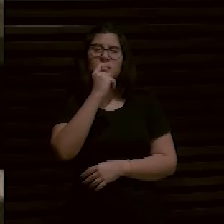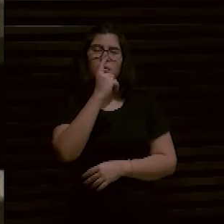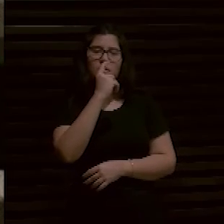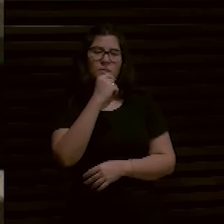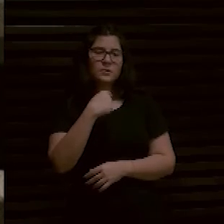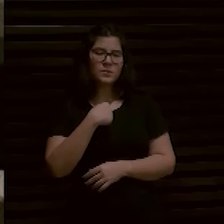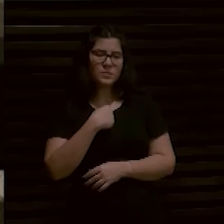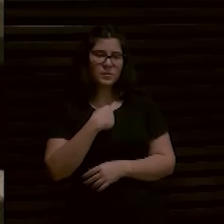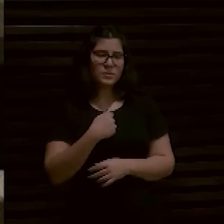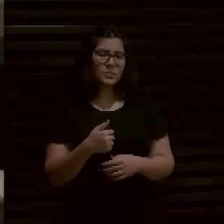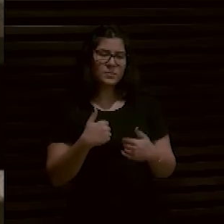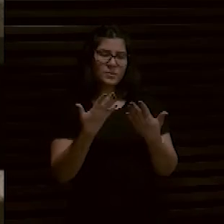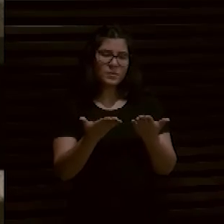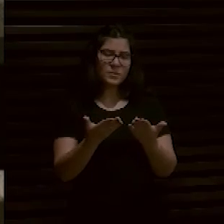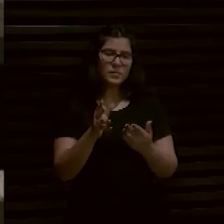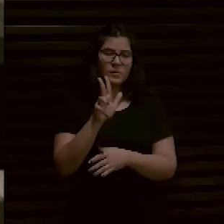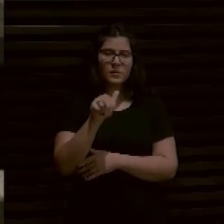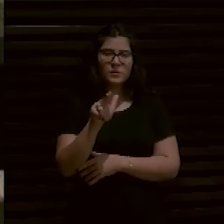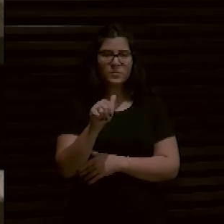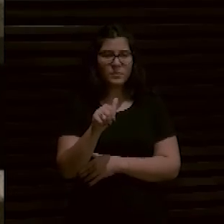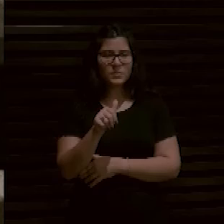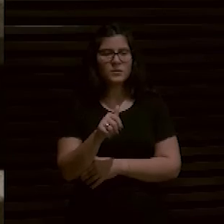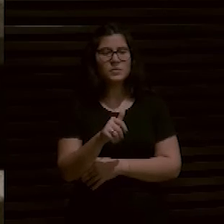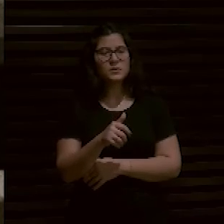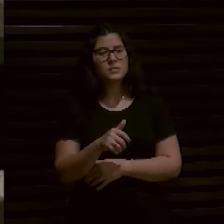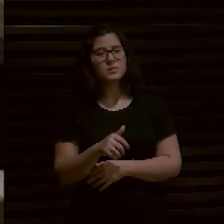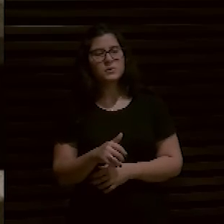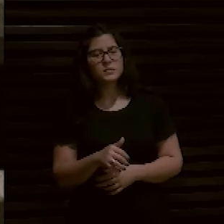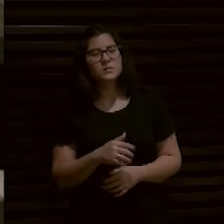der, nunca mais terá sede.